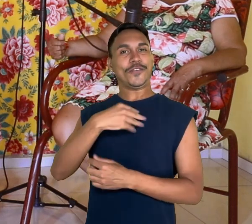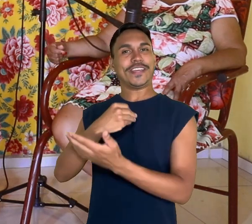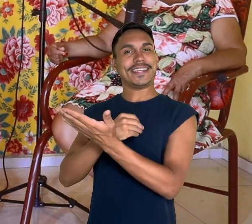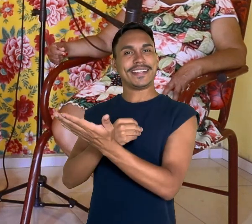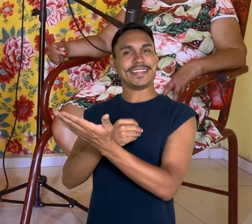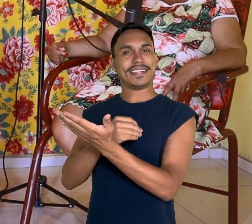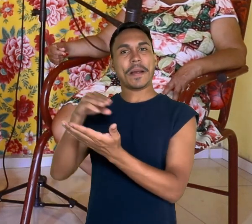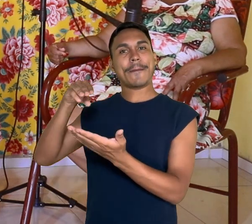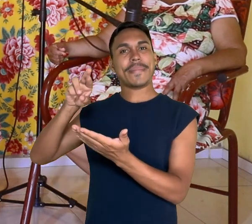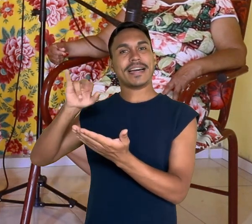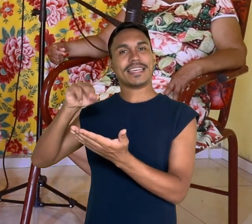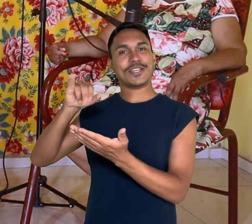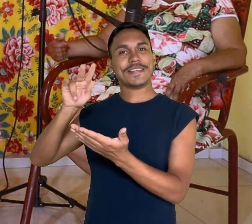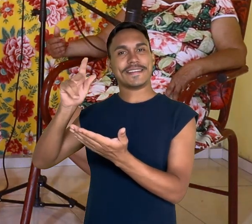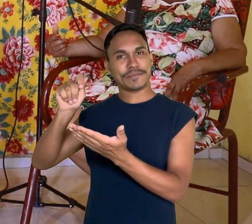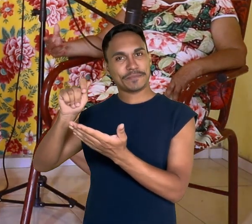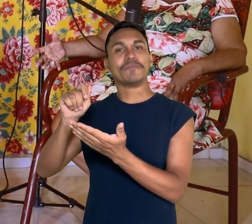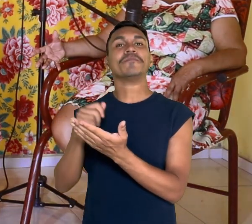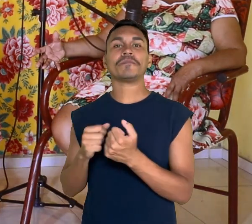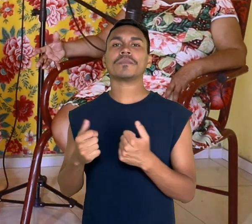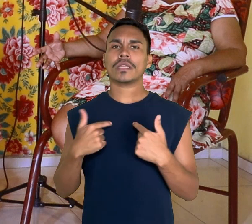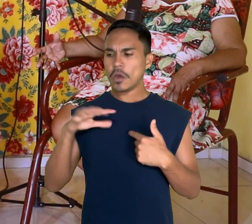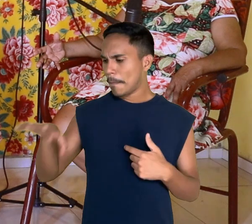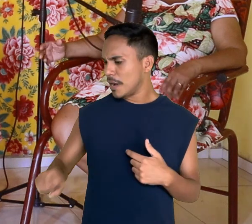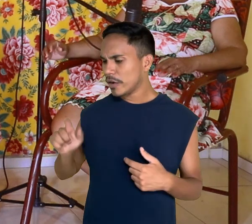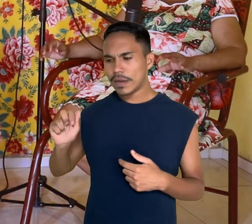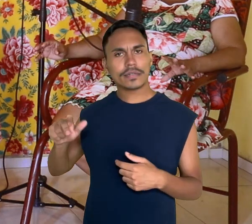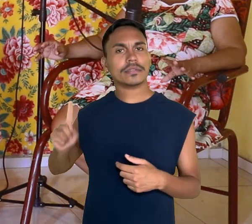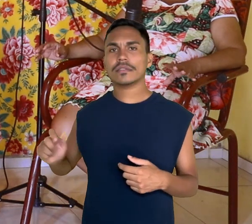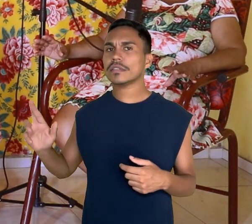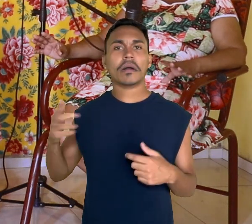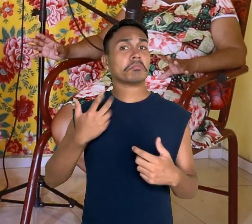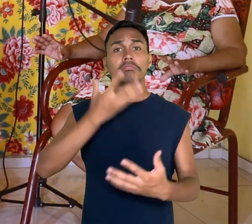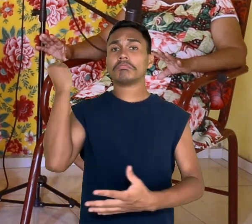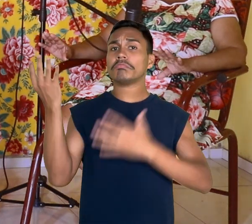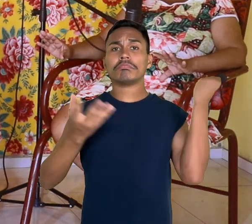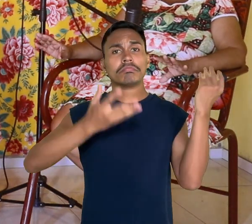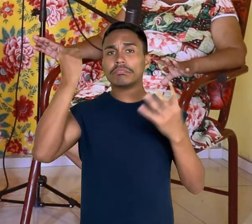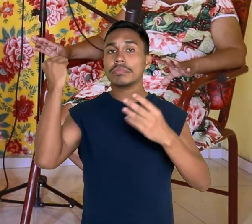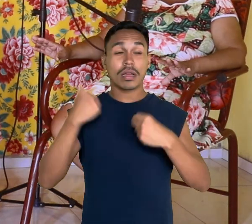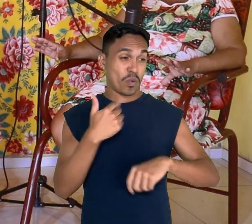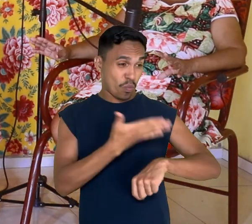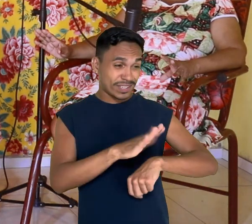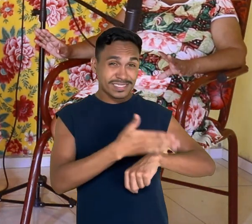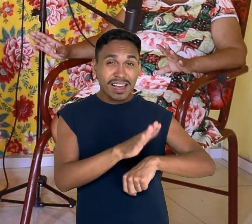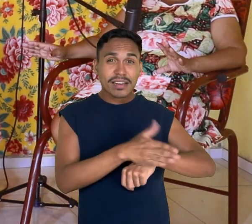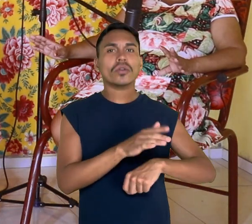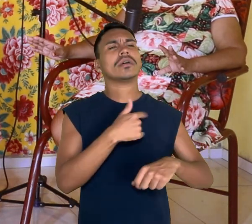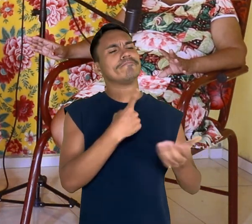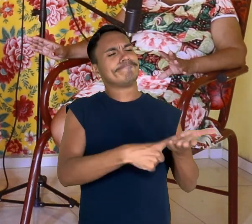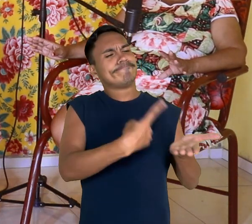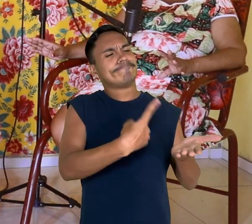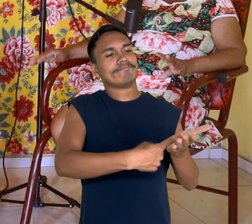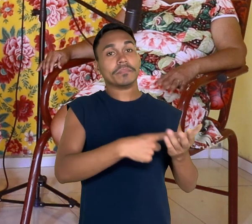de Marinha. E eu já comecei, peguei o ganzá, esqueci tudo. Eu tinha feito tudo bem direitinho, ensaiar a minha chegada e